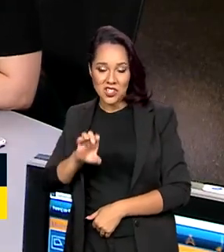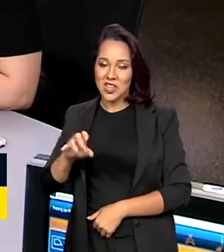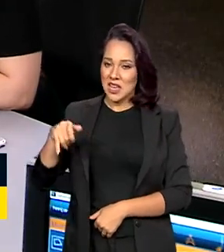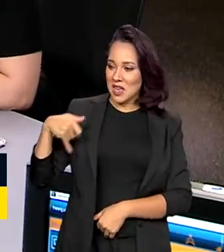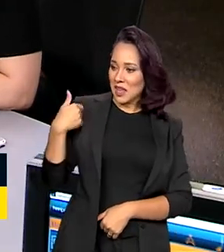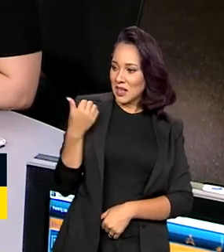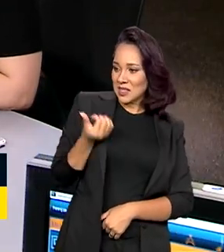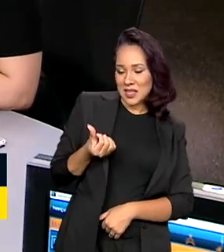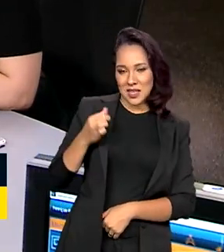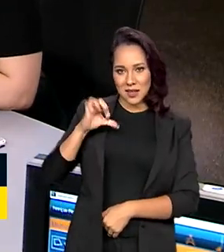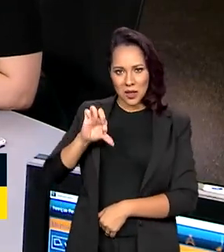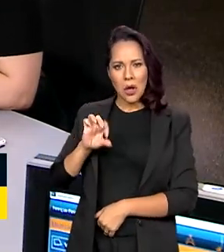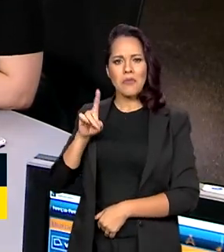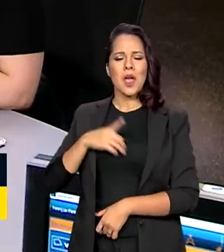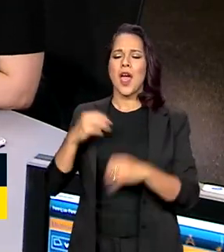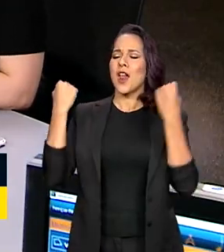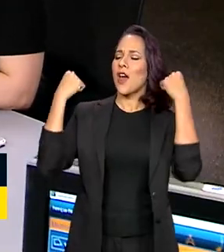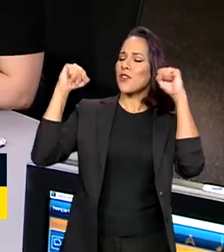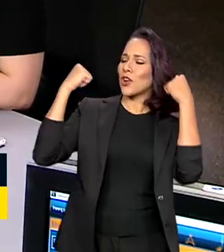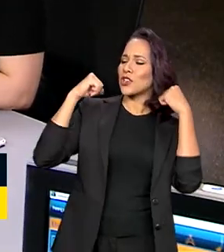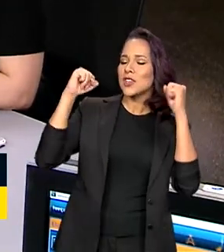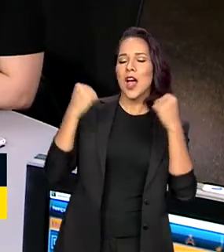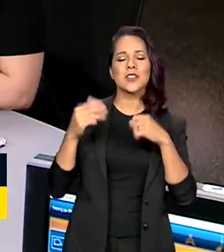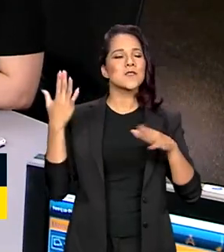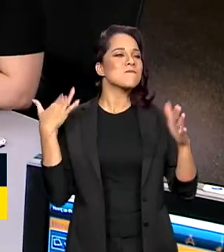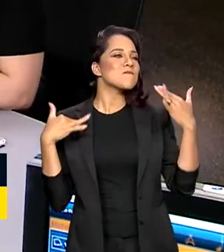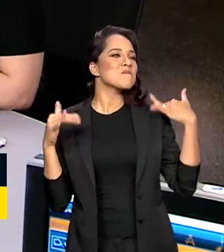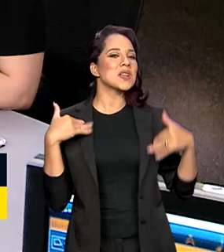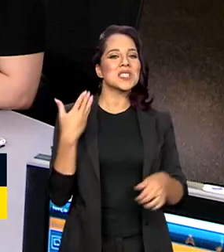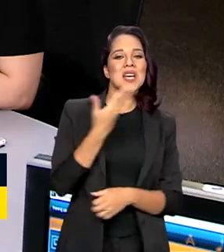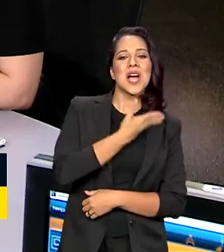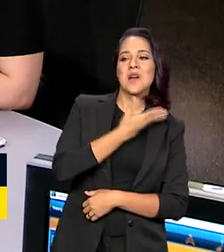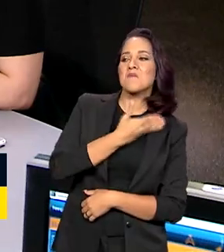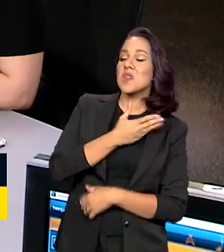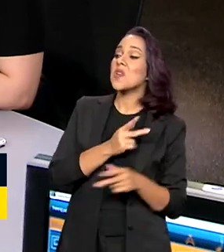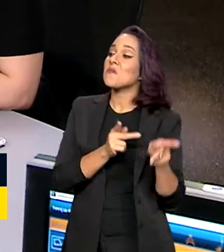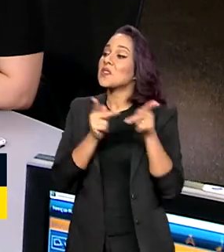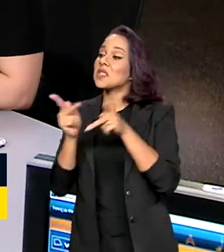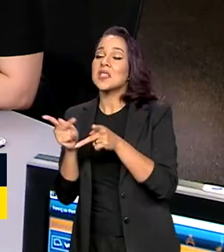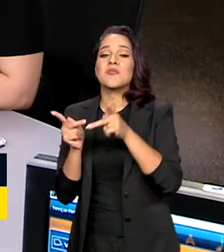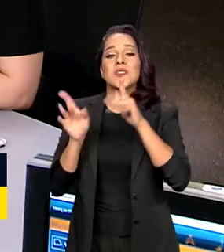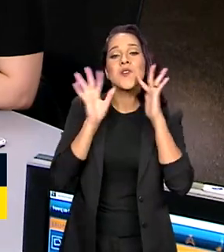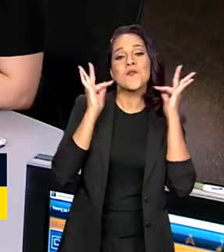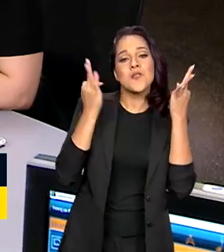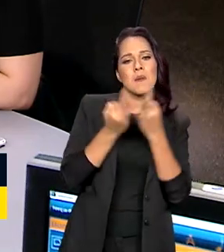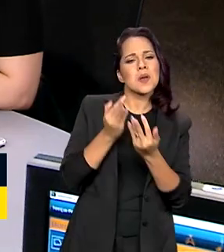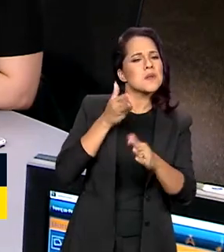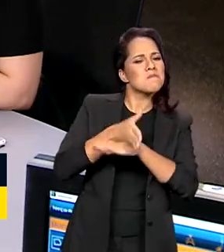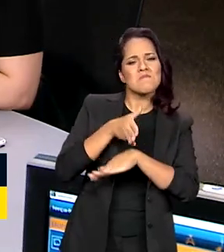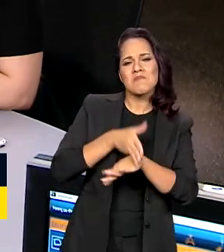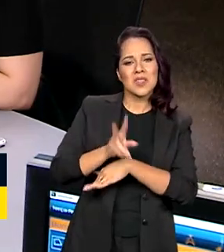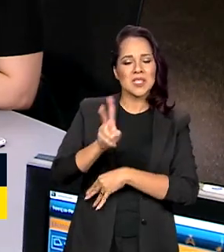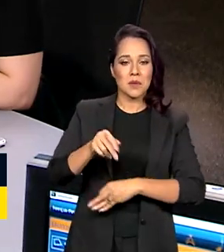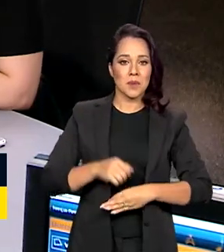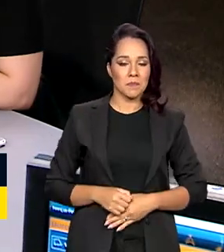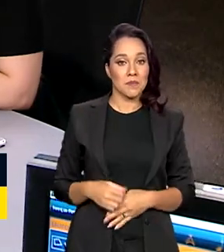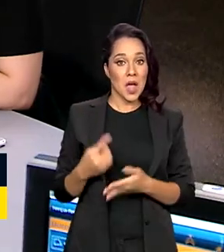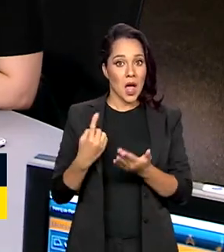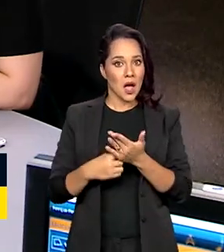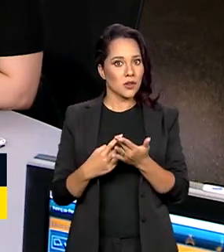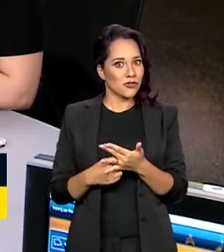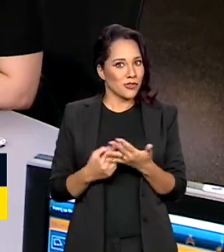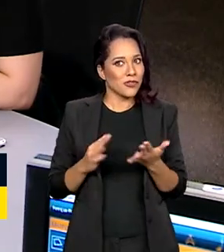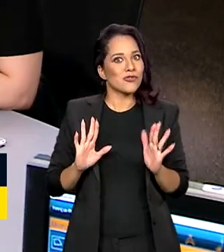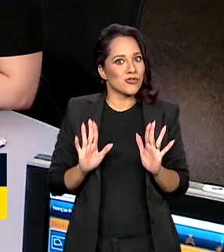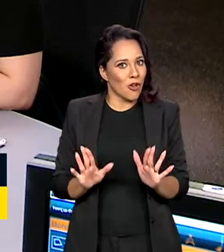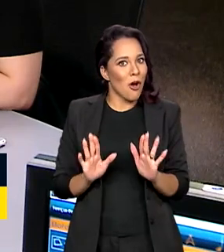69 anos, faz hidroginástica, passeia com as amigas e visita parentes com frequência. A agenda cheia